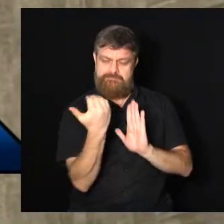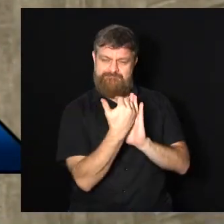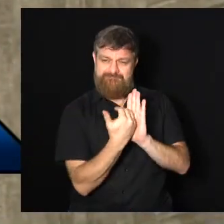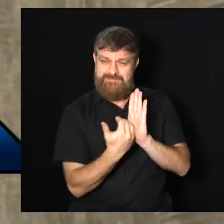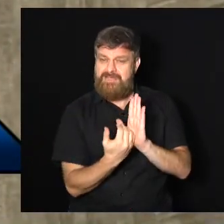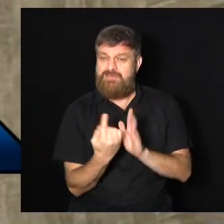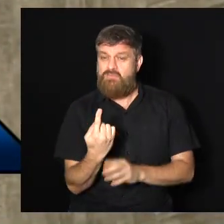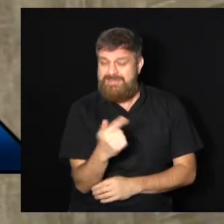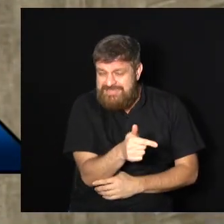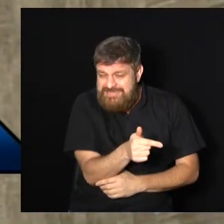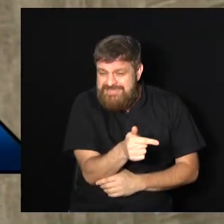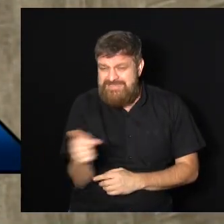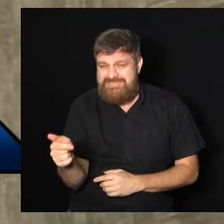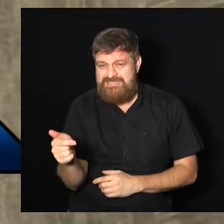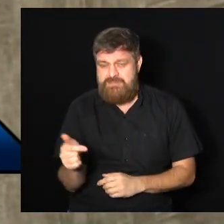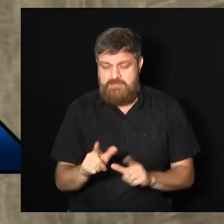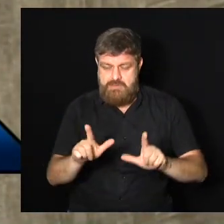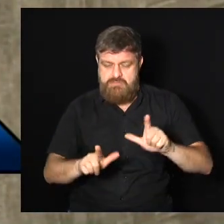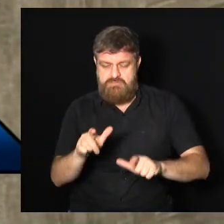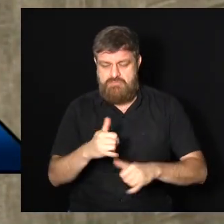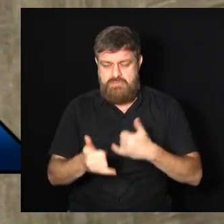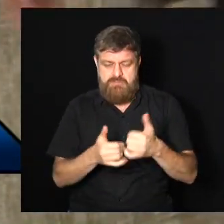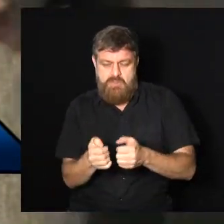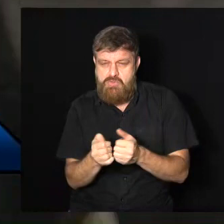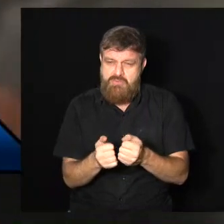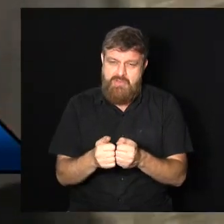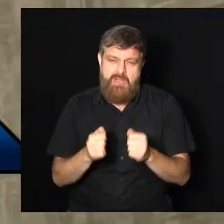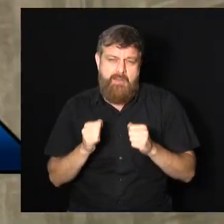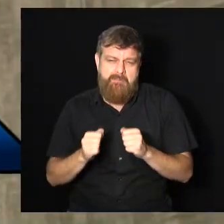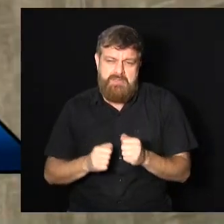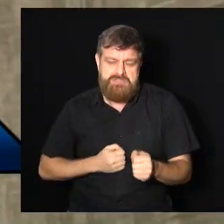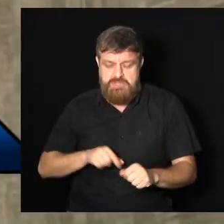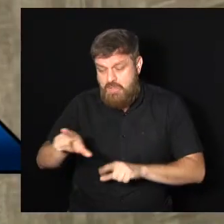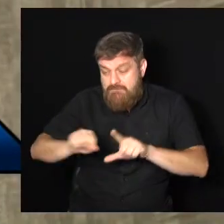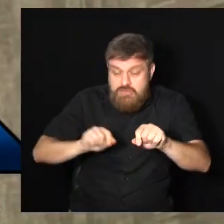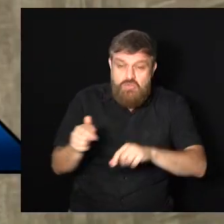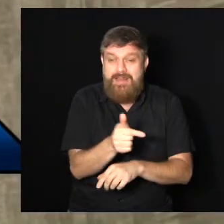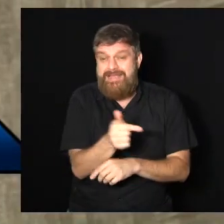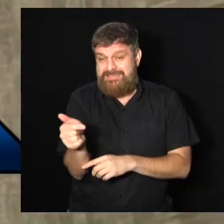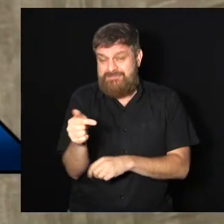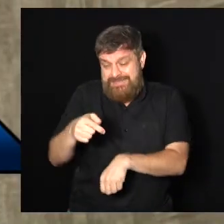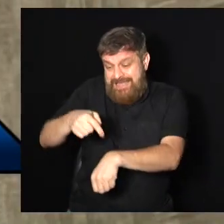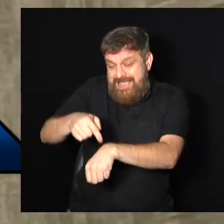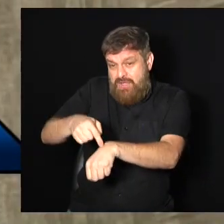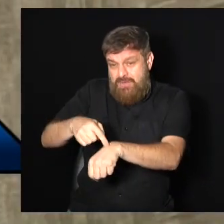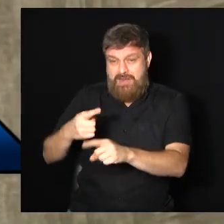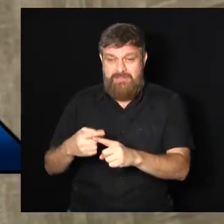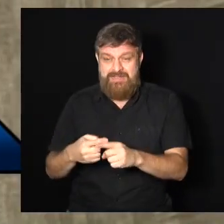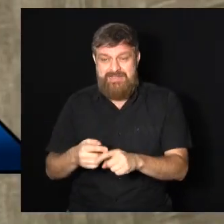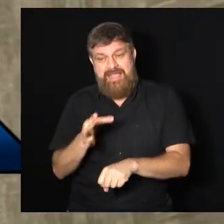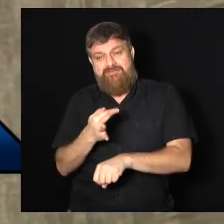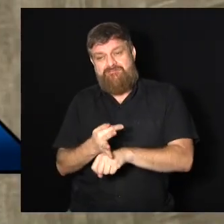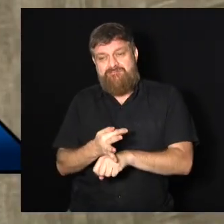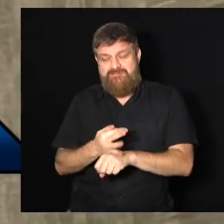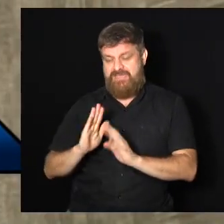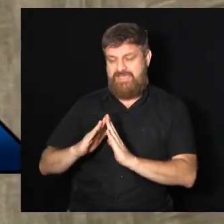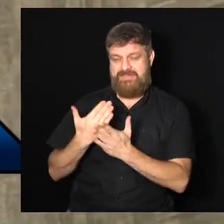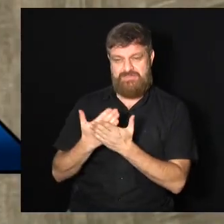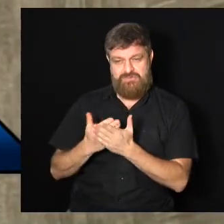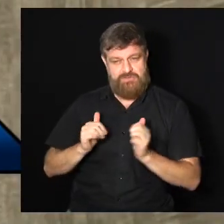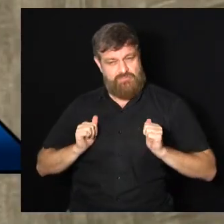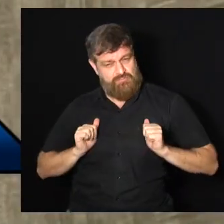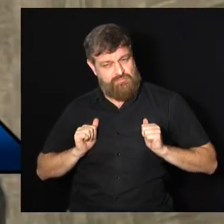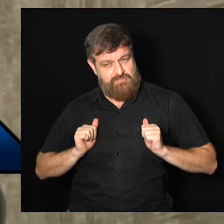semanas, porque a gente fala semana dos jogos, mas de repente pode ser na primeira, na segunda, na terceira, isso vai depender muito do momento, porque tem férias escolares e tal.